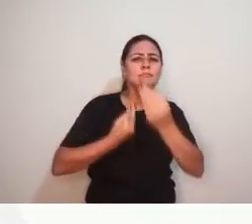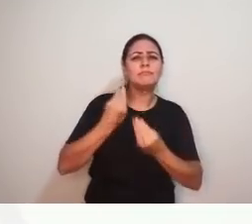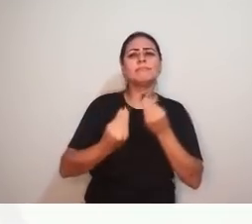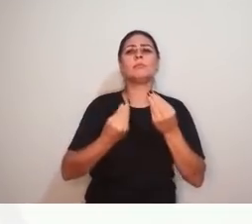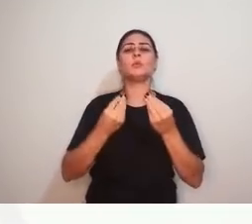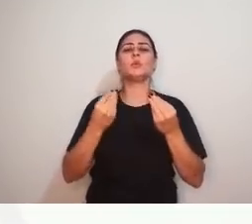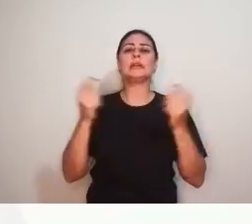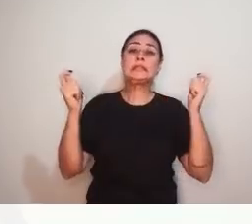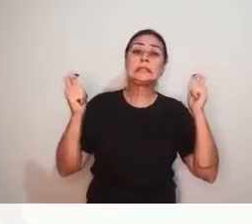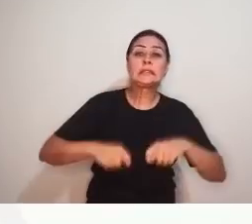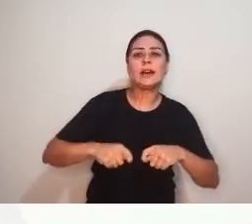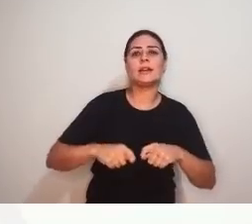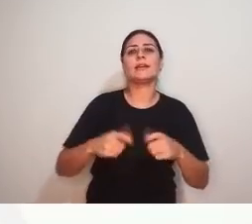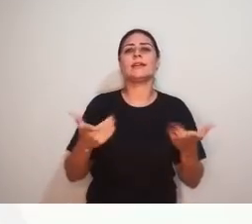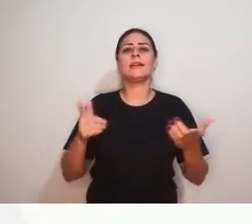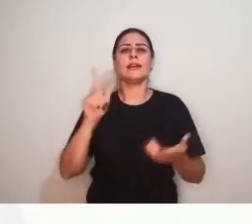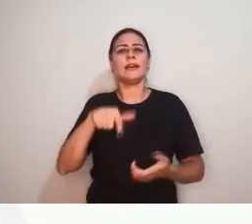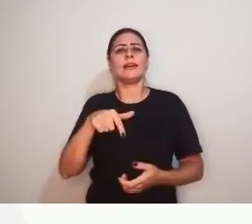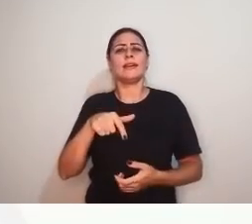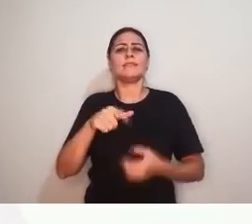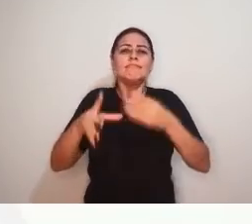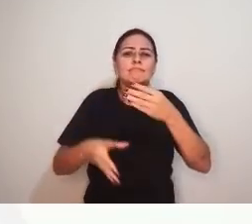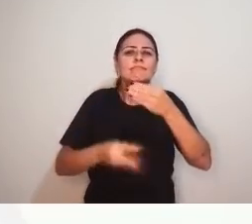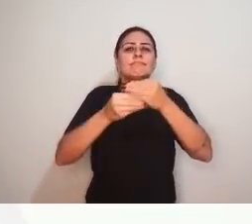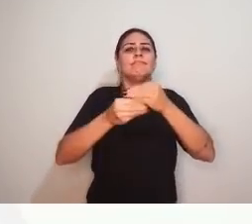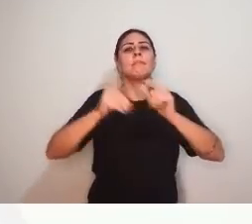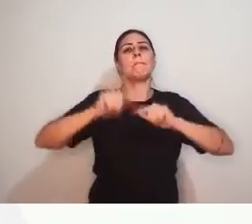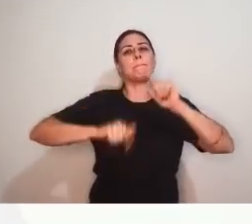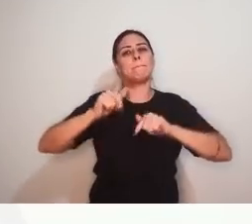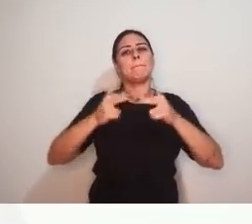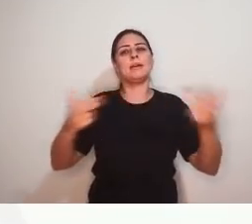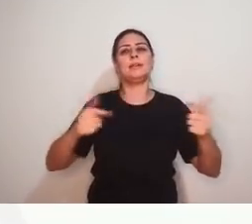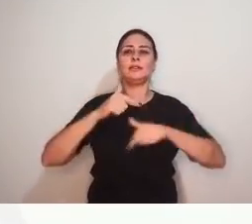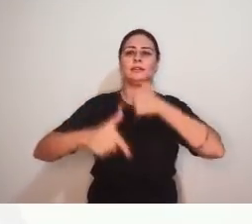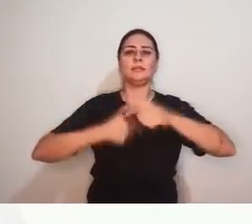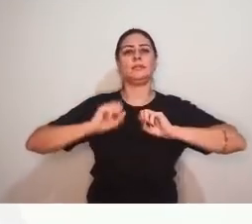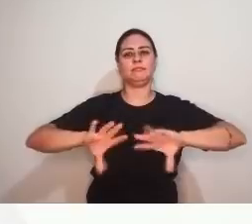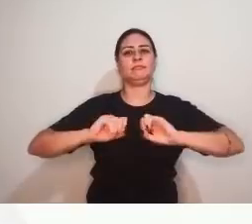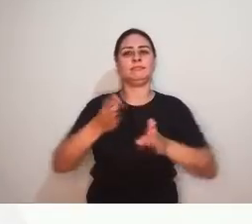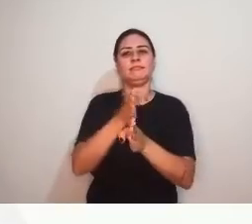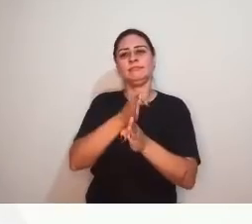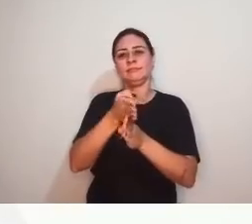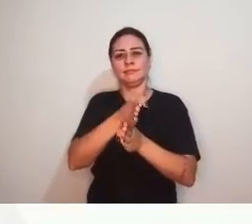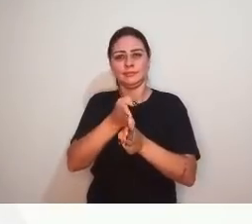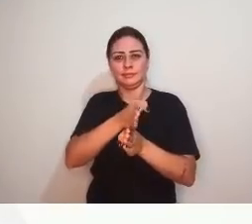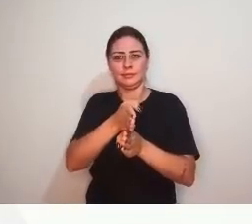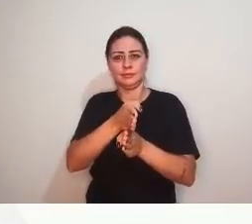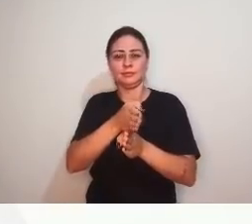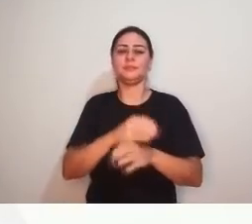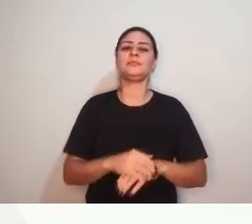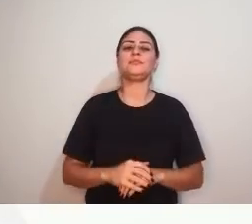técnica para poder viabilizar agora, para te dar algum instrumento complementar para você trabalhar no formato